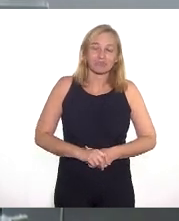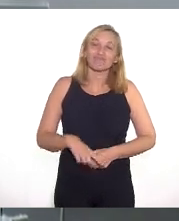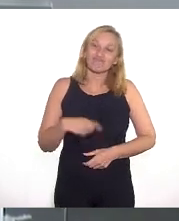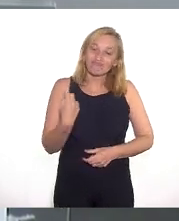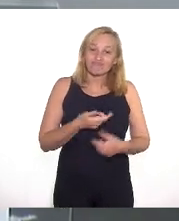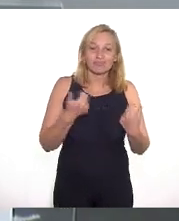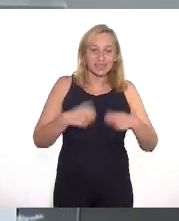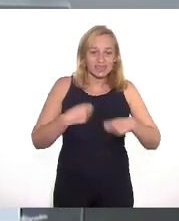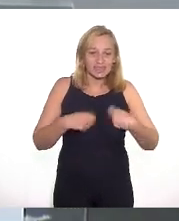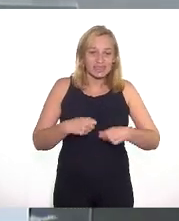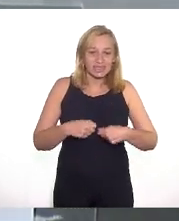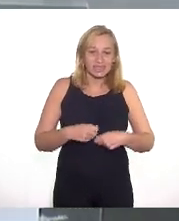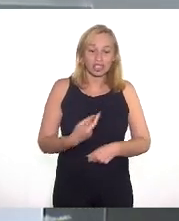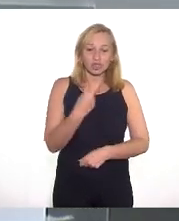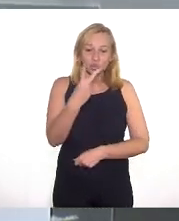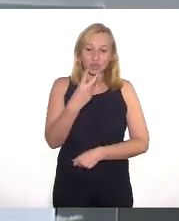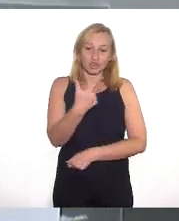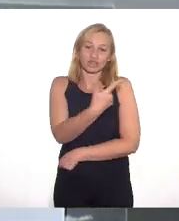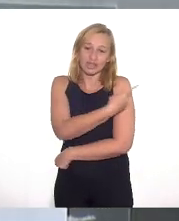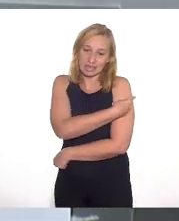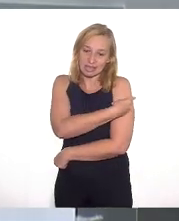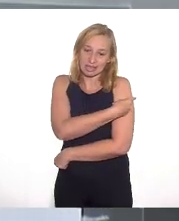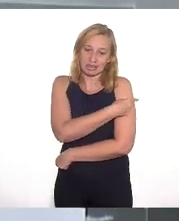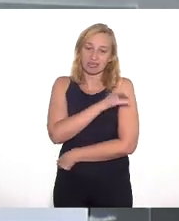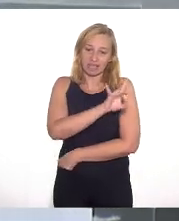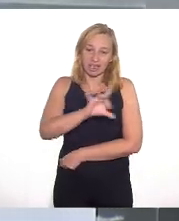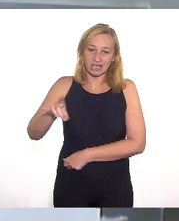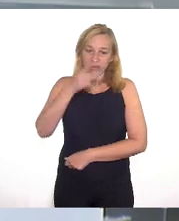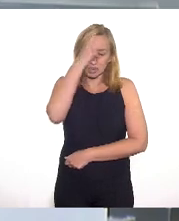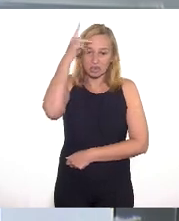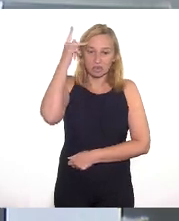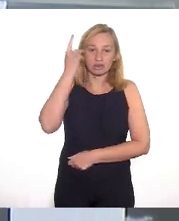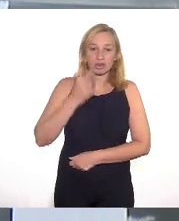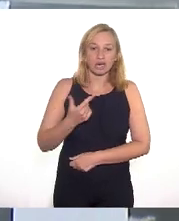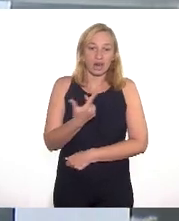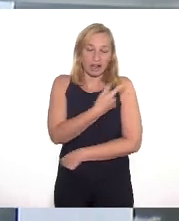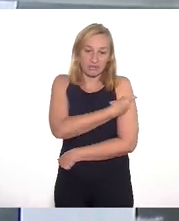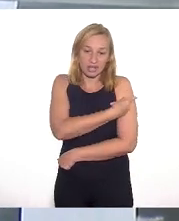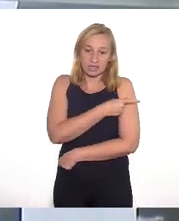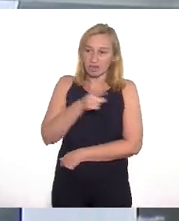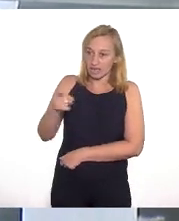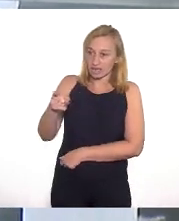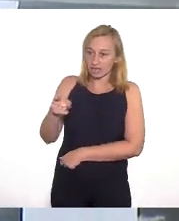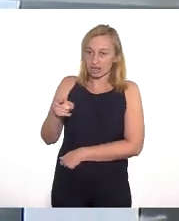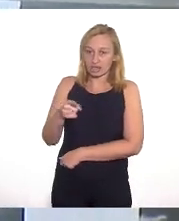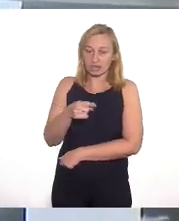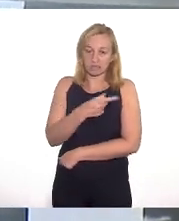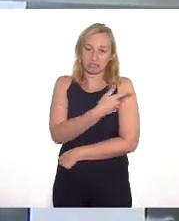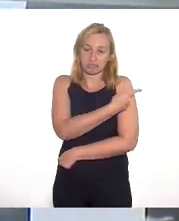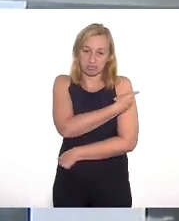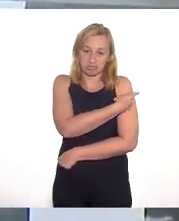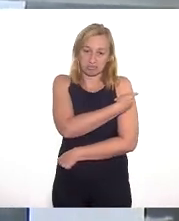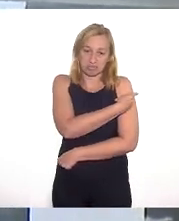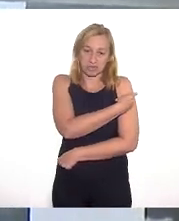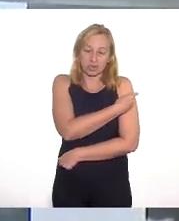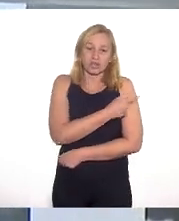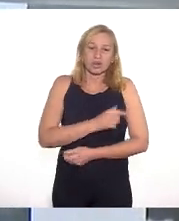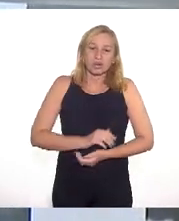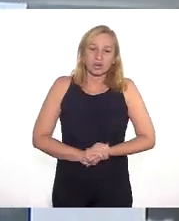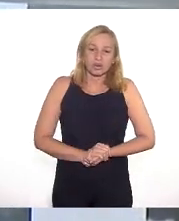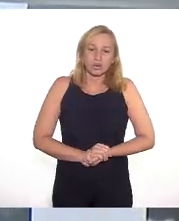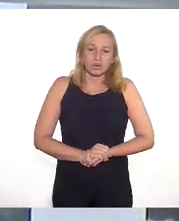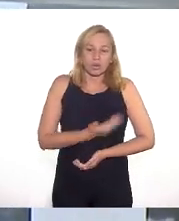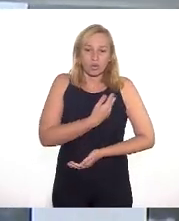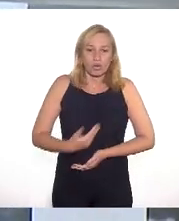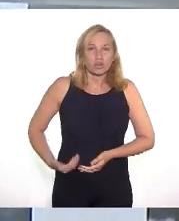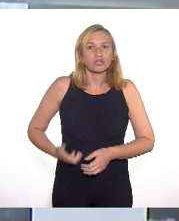precisamos dar duas vacinas nas pessoas. A vacina essa do braço, que acho que o governo